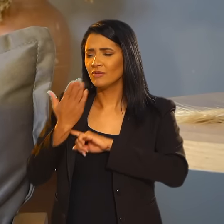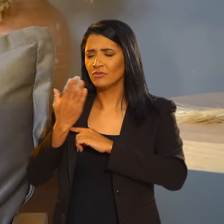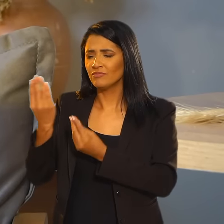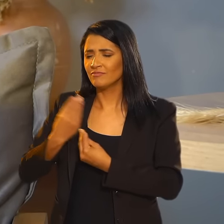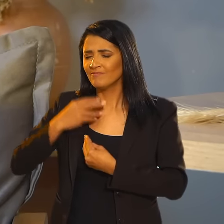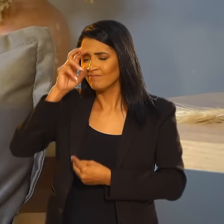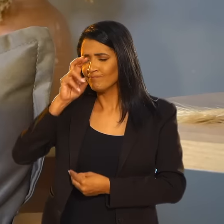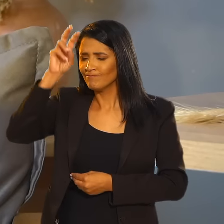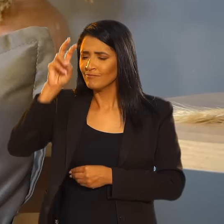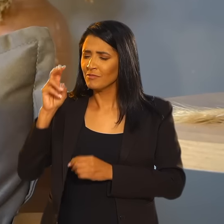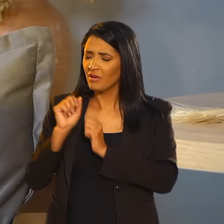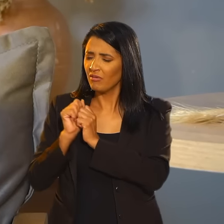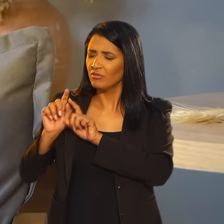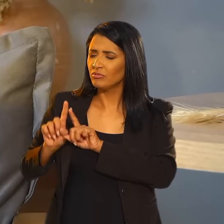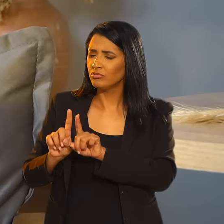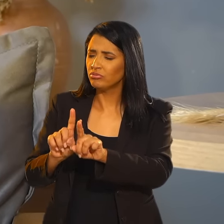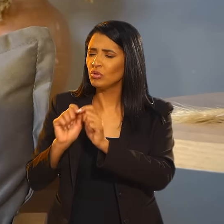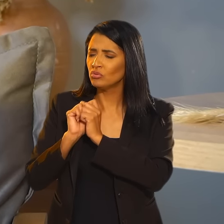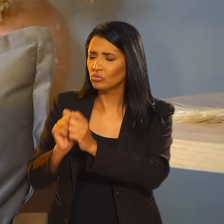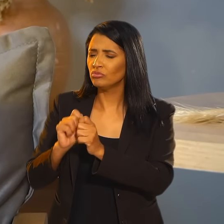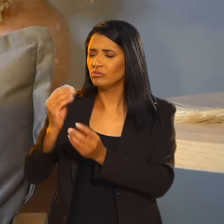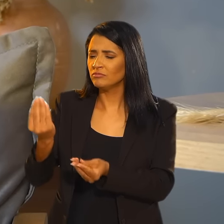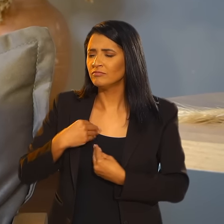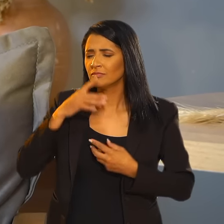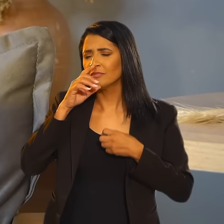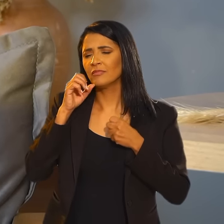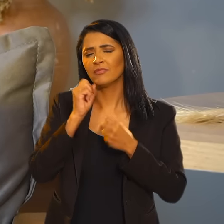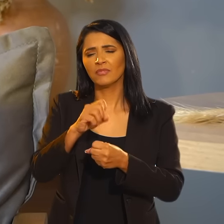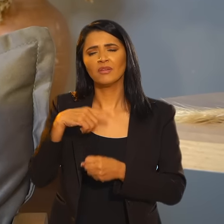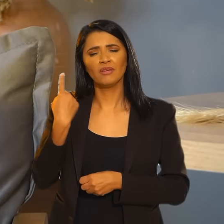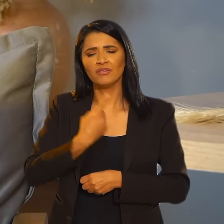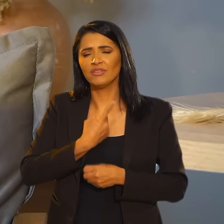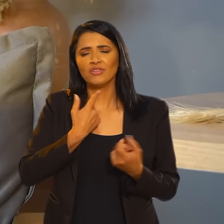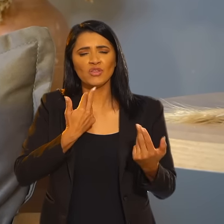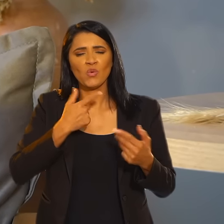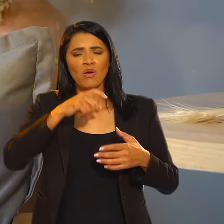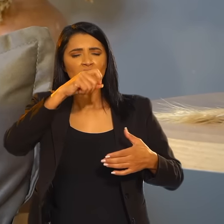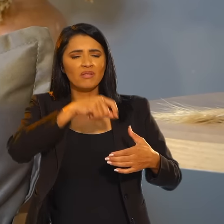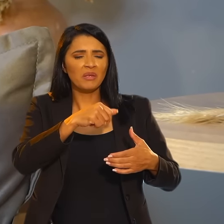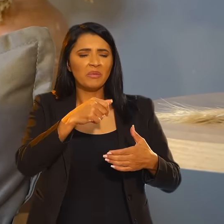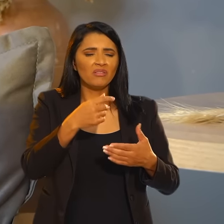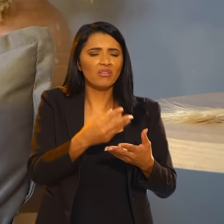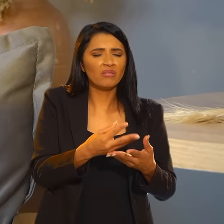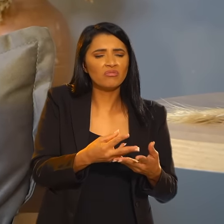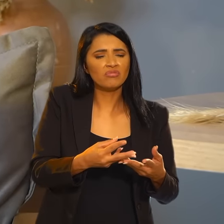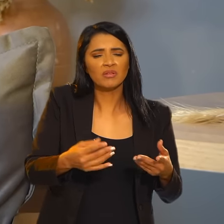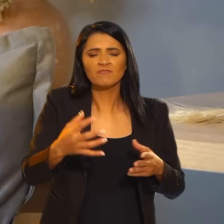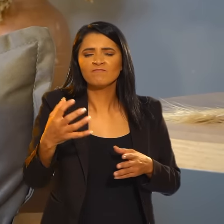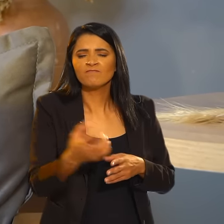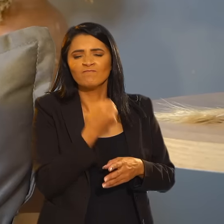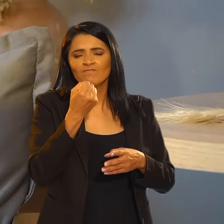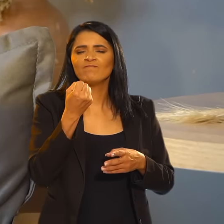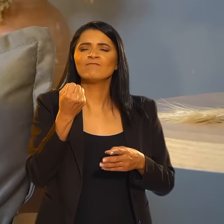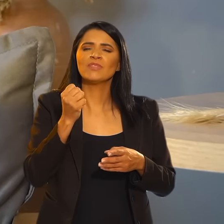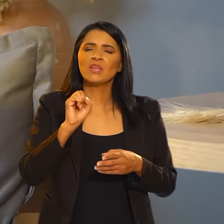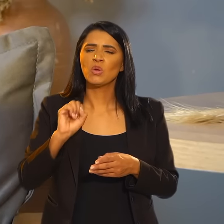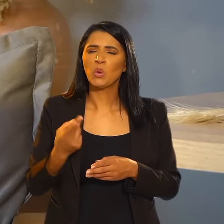para caminhar contigo. Nos fortaleça para que nós não sejamos como as sementes que foram arrancadas